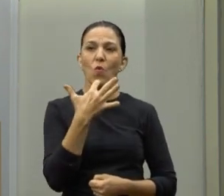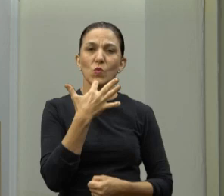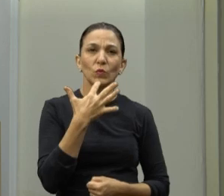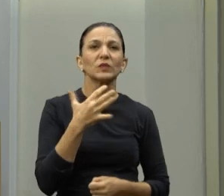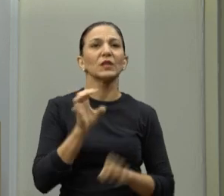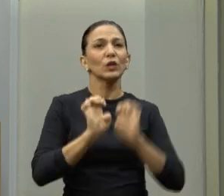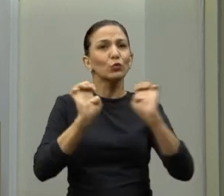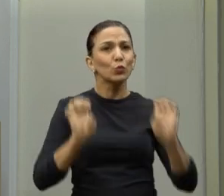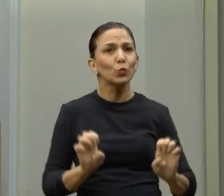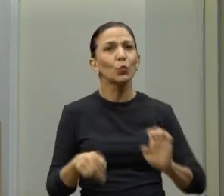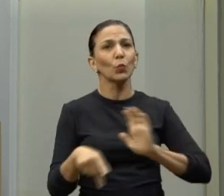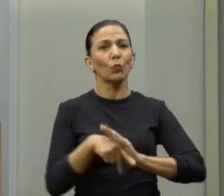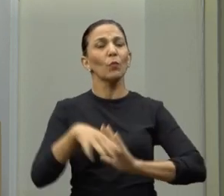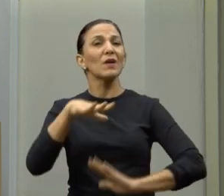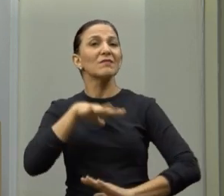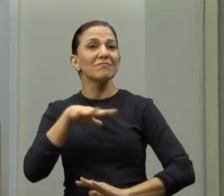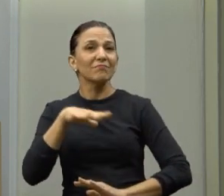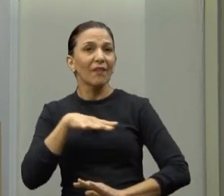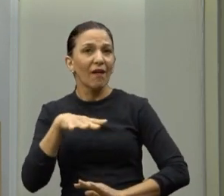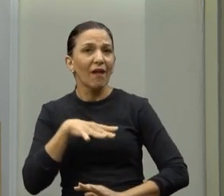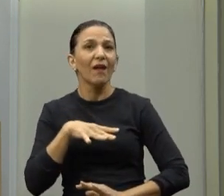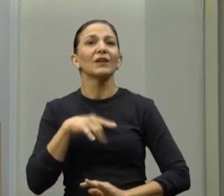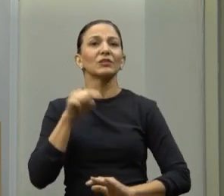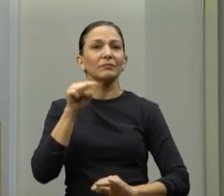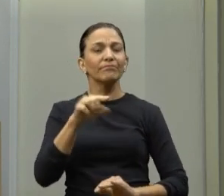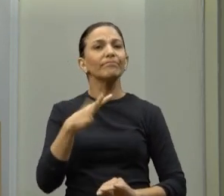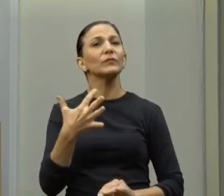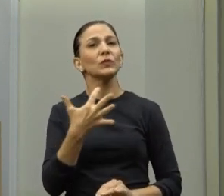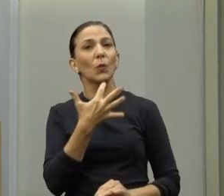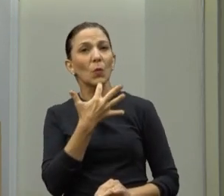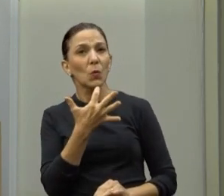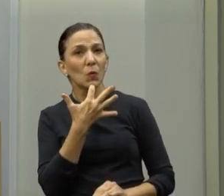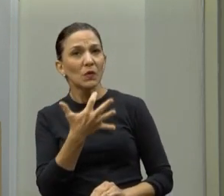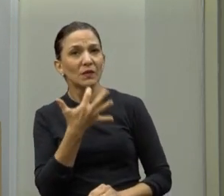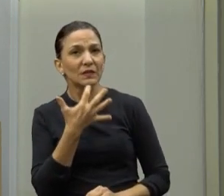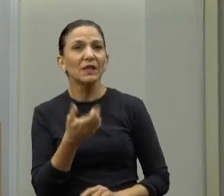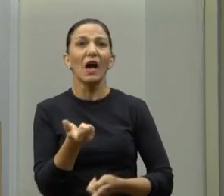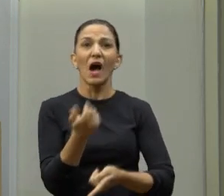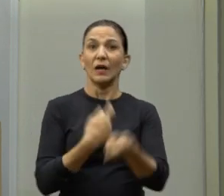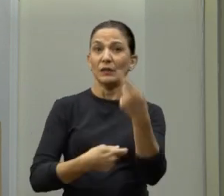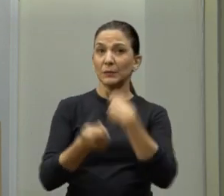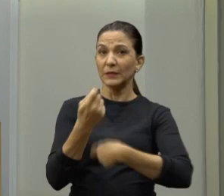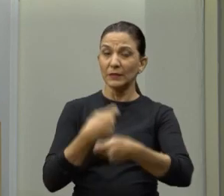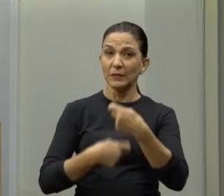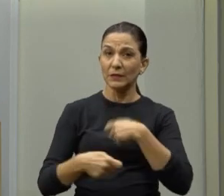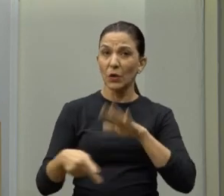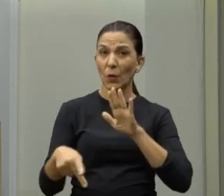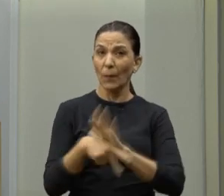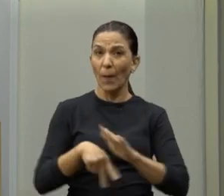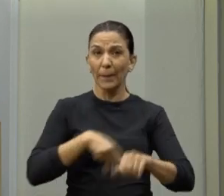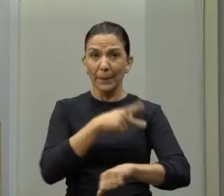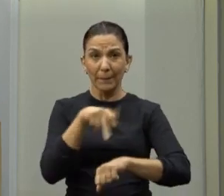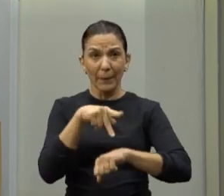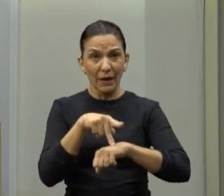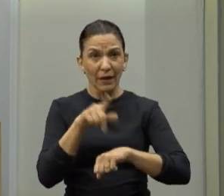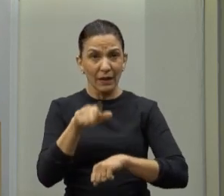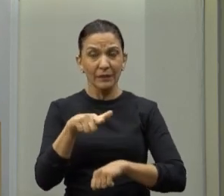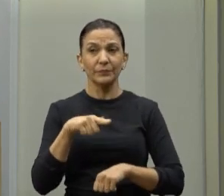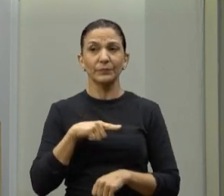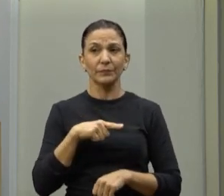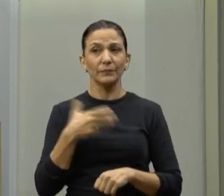a estrutura da cidade né fui também conhecer a estrutura administrativa né conheci tanto